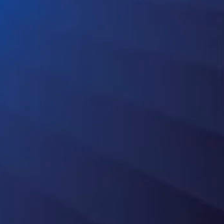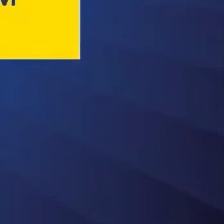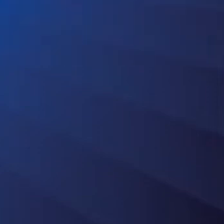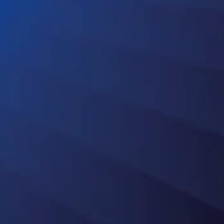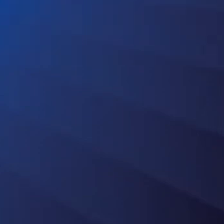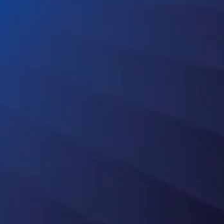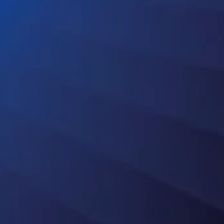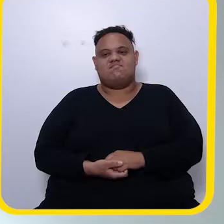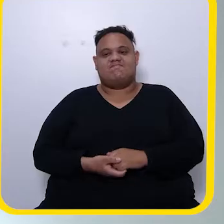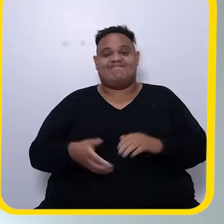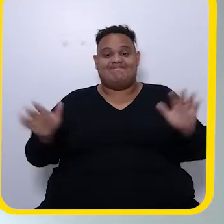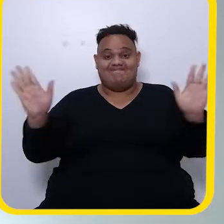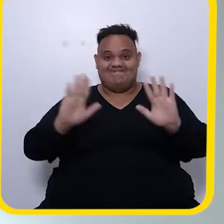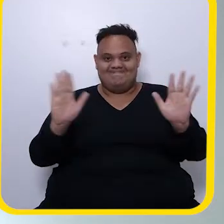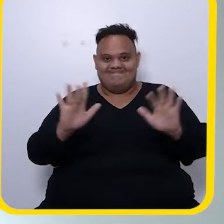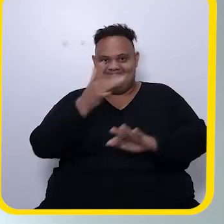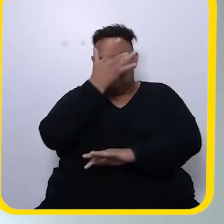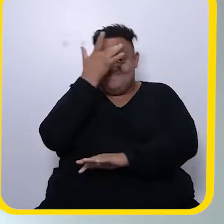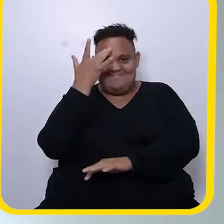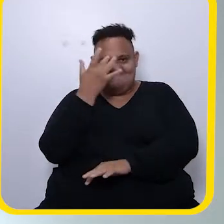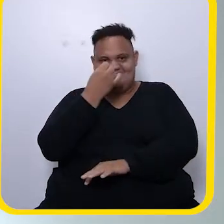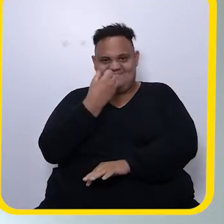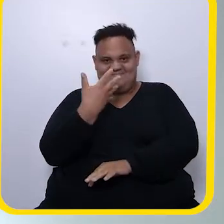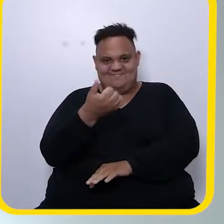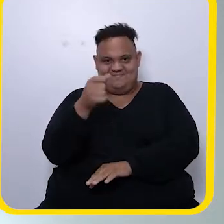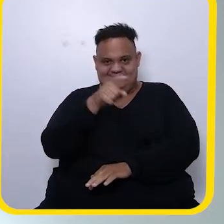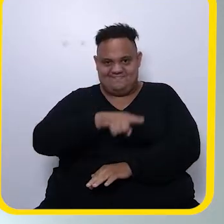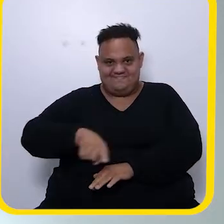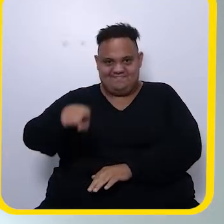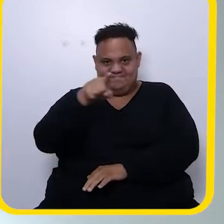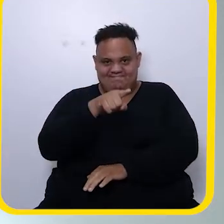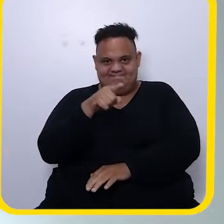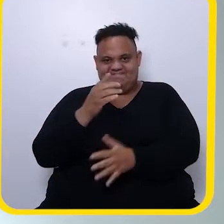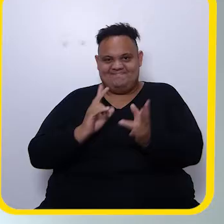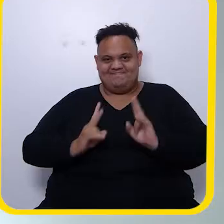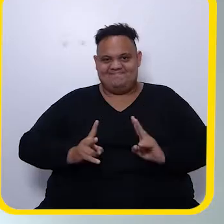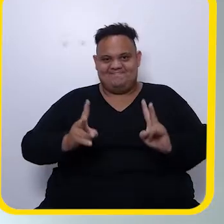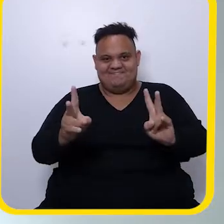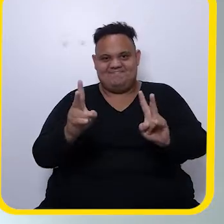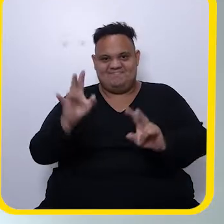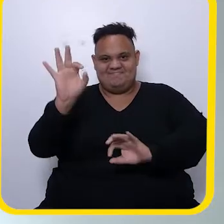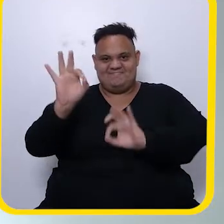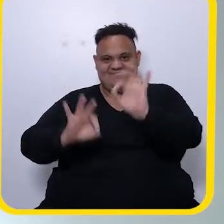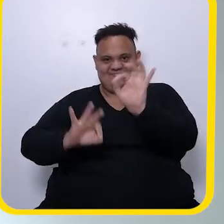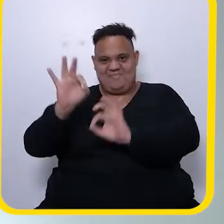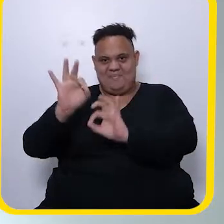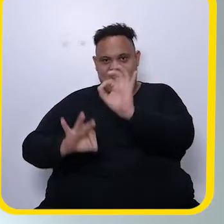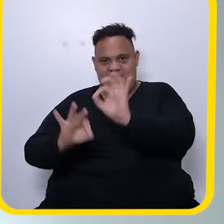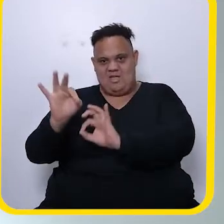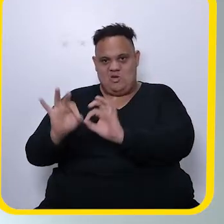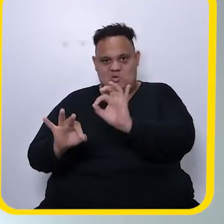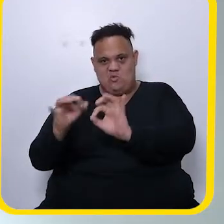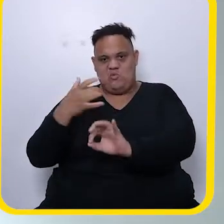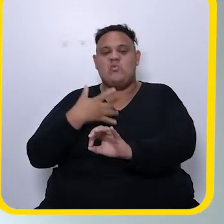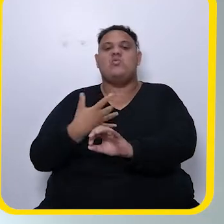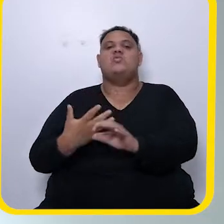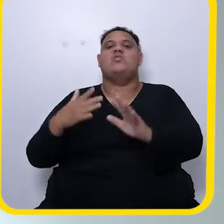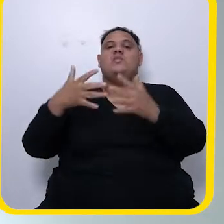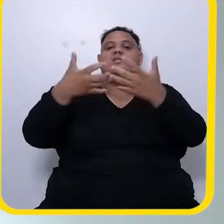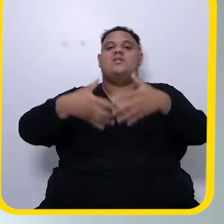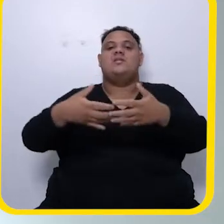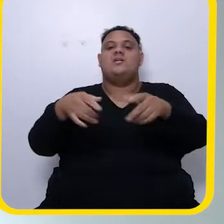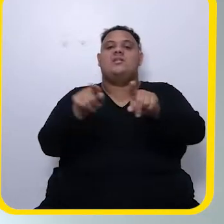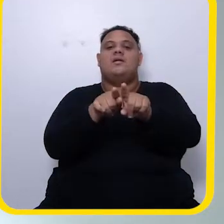Teleaula Parnamirim. Fala galerinha, vamos continuar nosso preparatório para IFRN, Escola Agrícola de